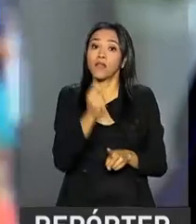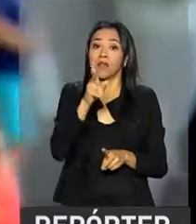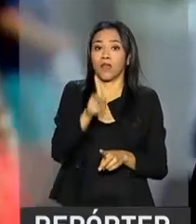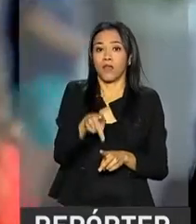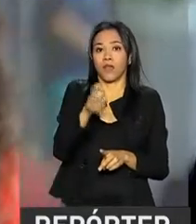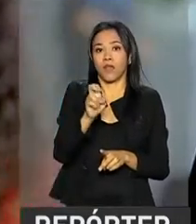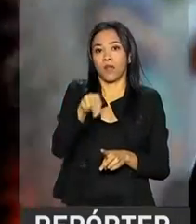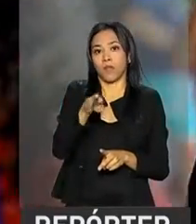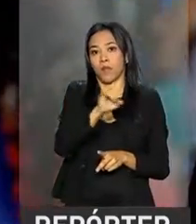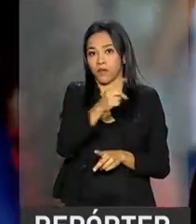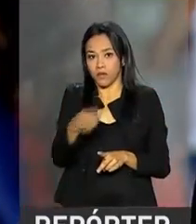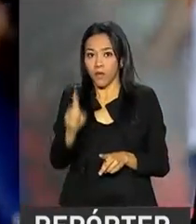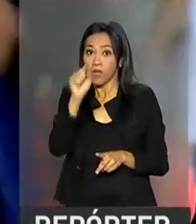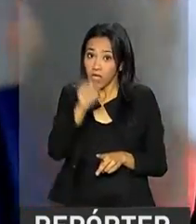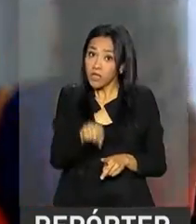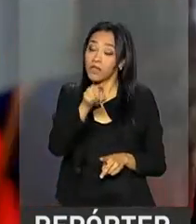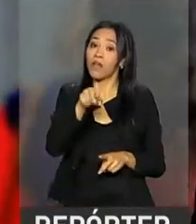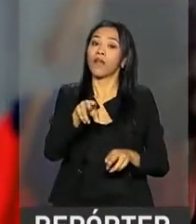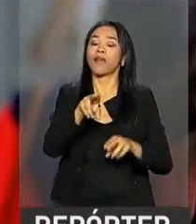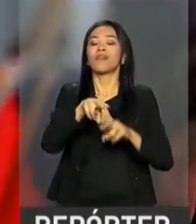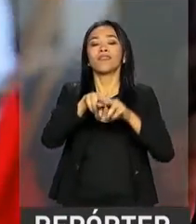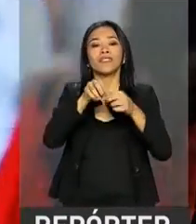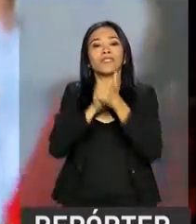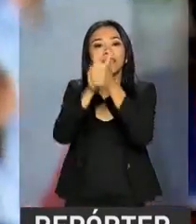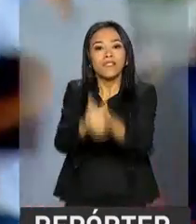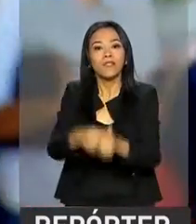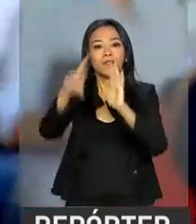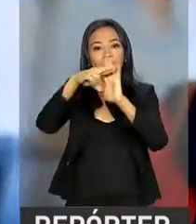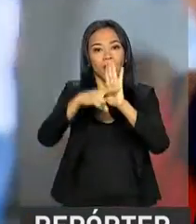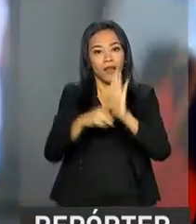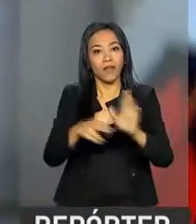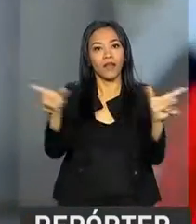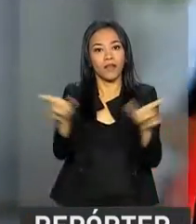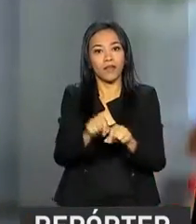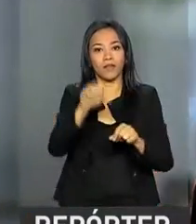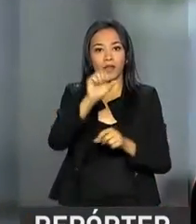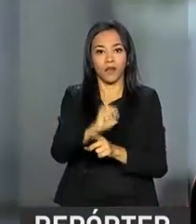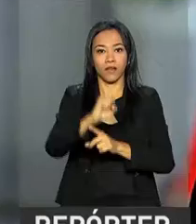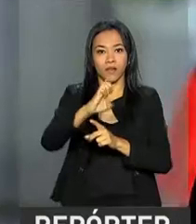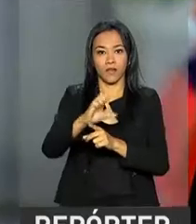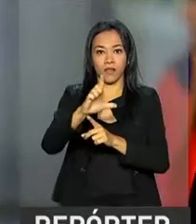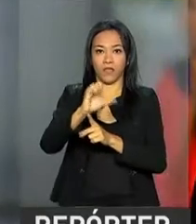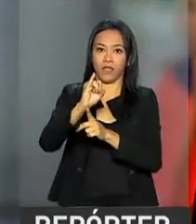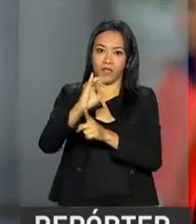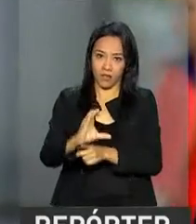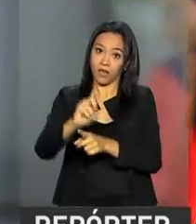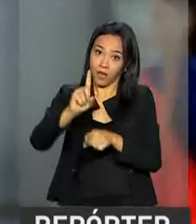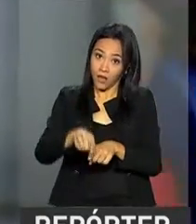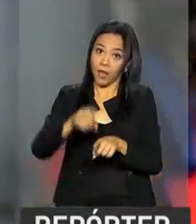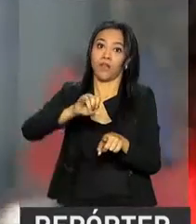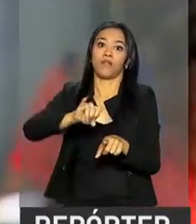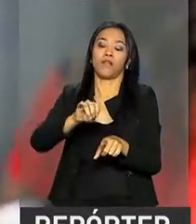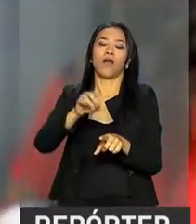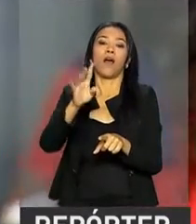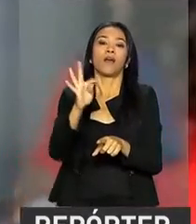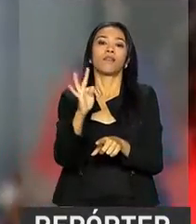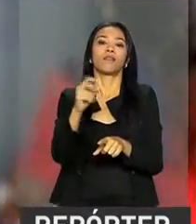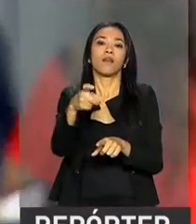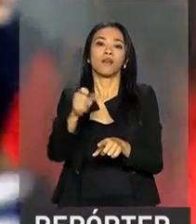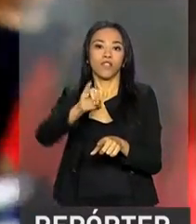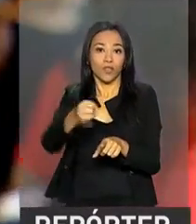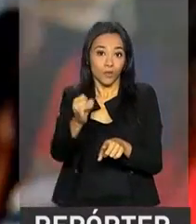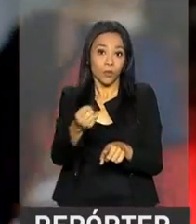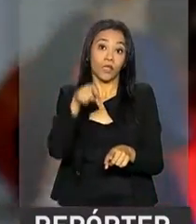medida acompanha a queda na taxa básica de juros do país ao longo dos últimos meses e deve estimular a concessão